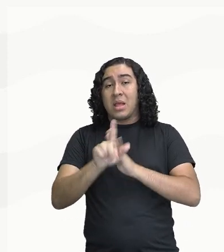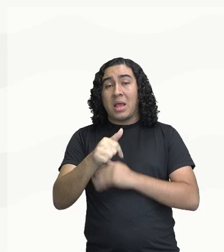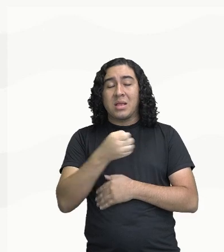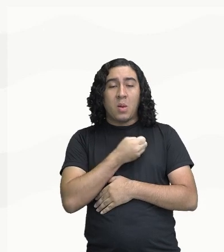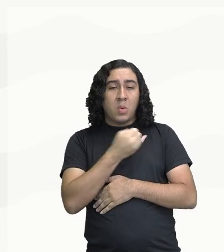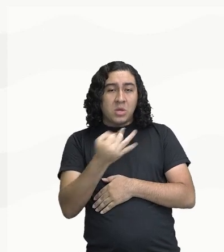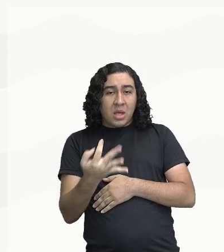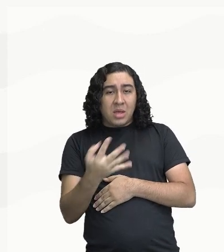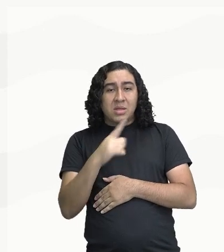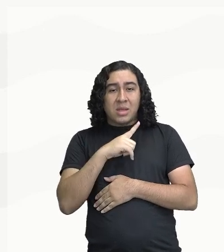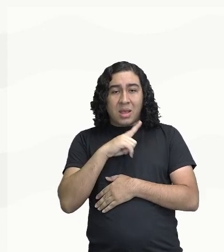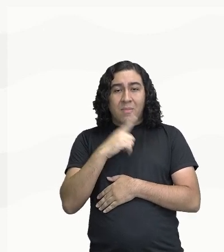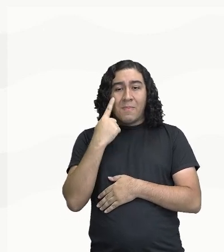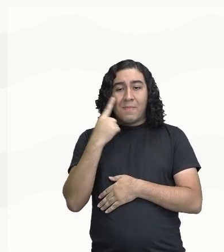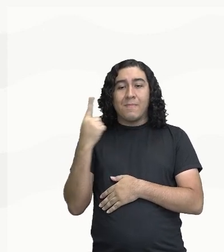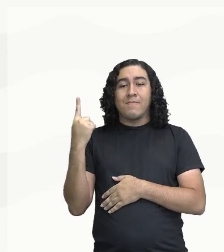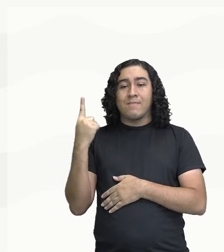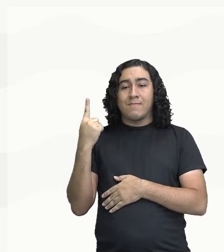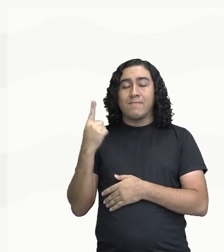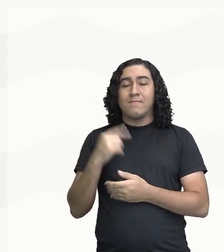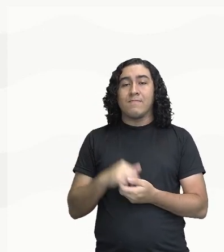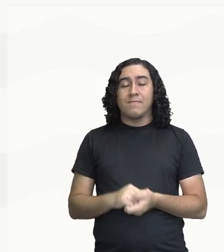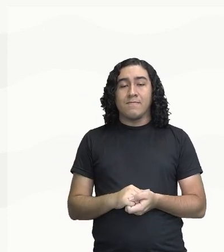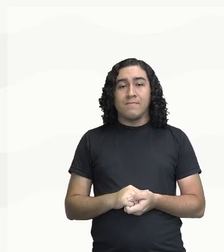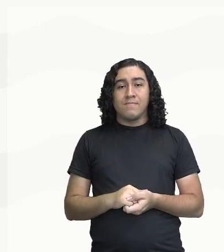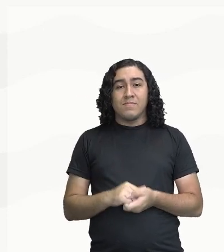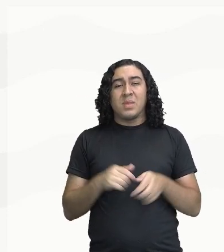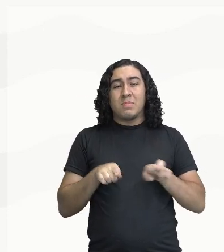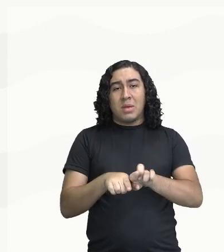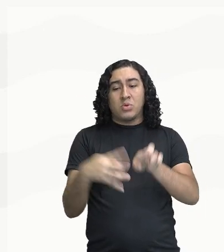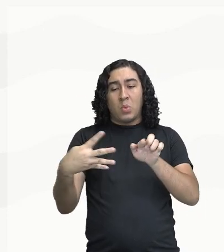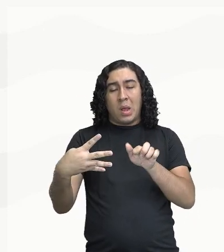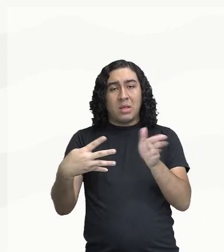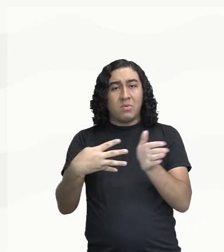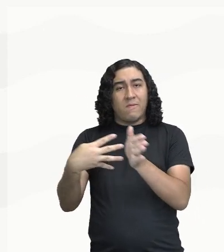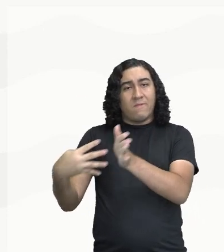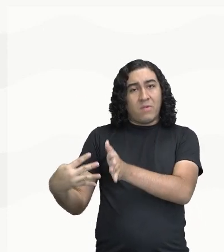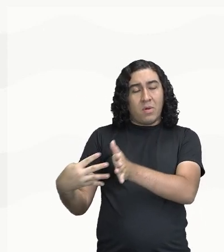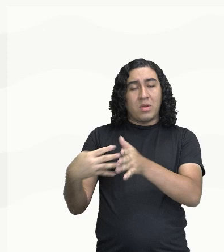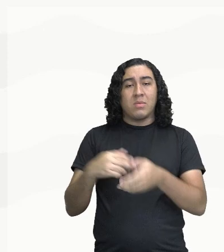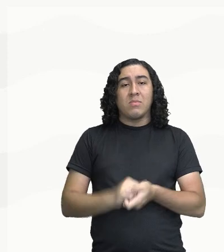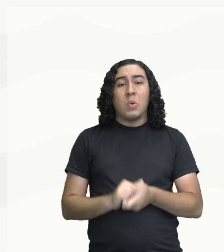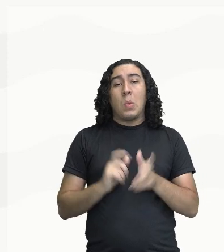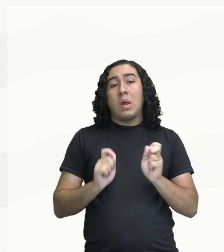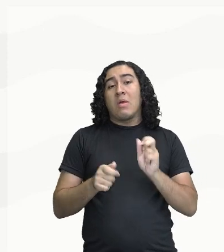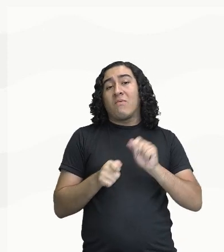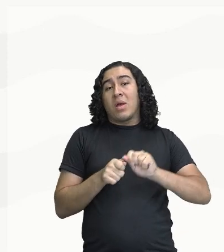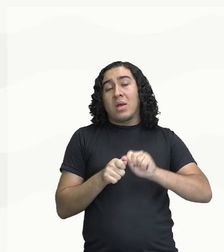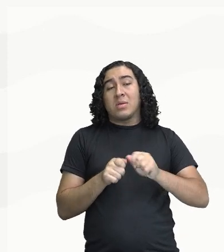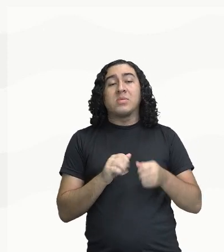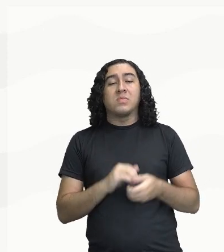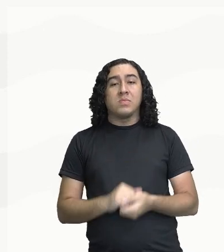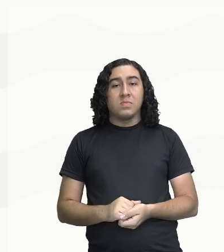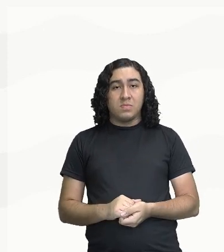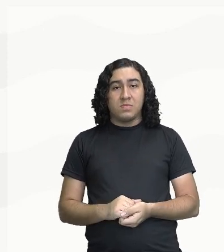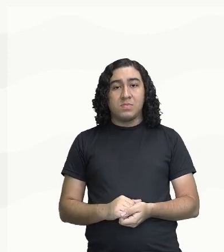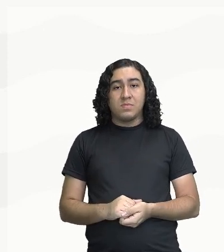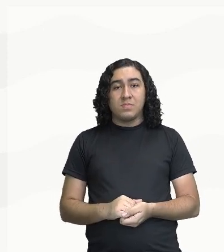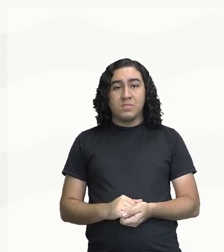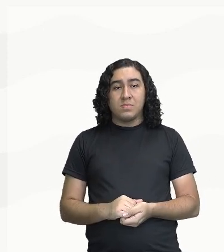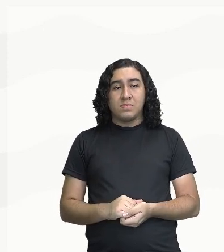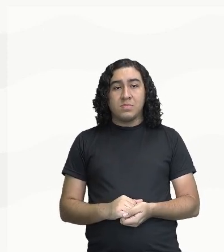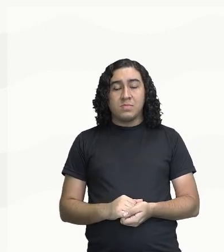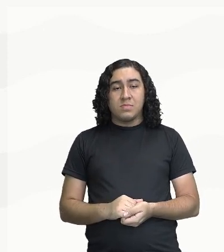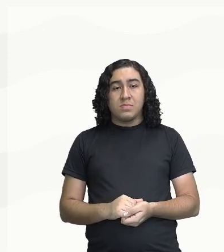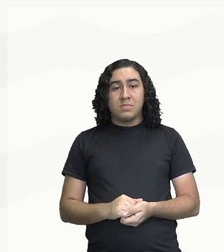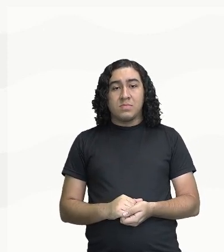crianças que tenham nessa idade de 1 a 4, mas eu não quero incluir o 4? Então, o que eu digo? Como eu escrevo isso? Eu digo que